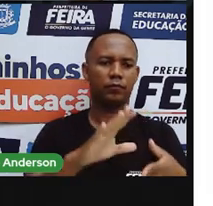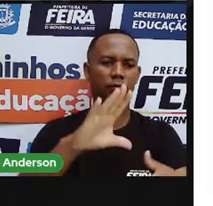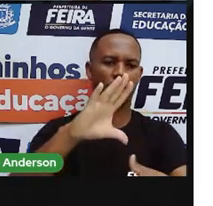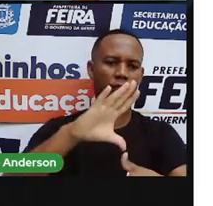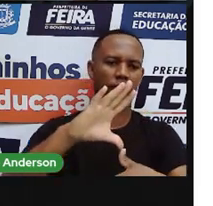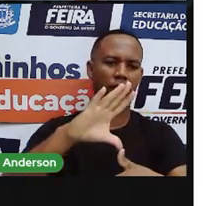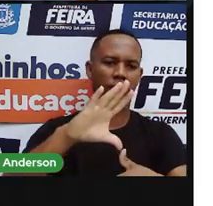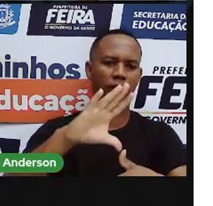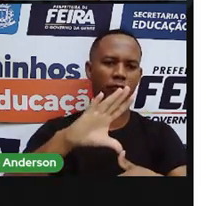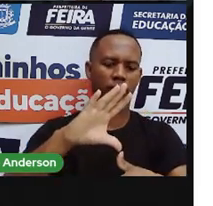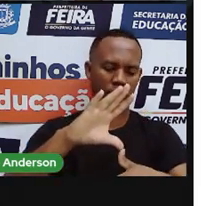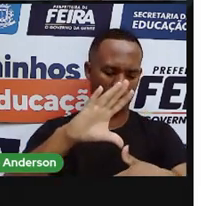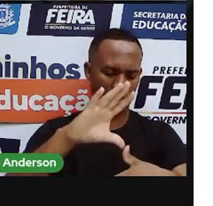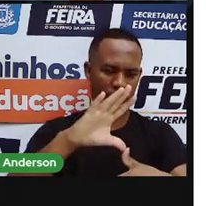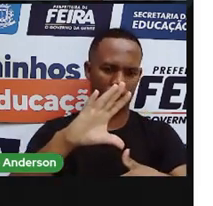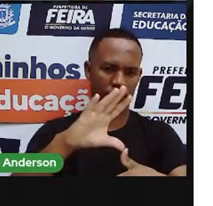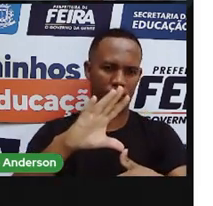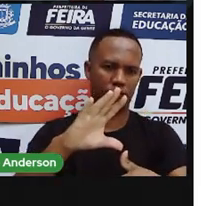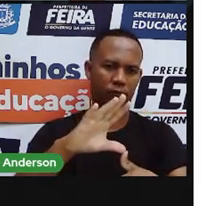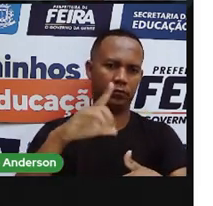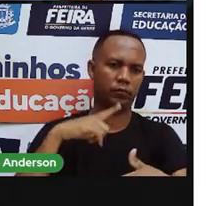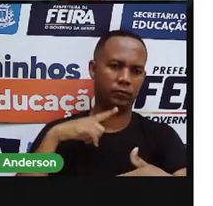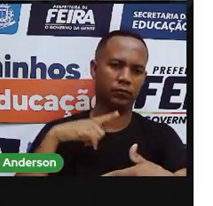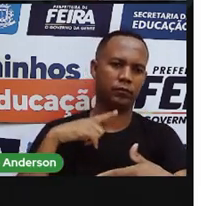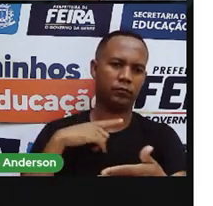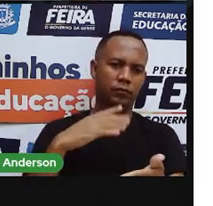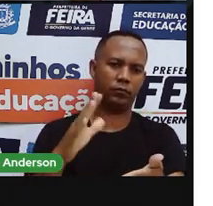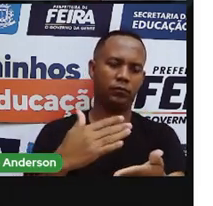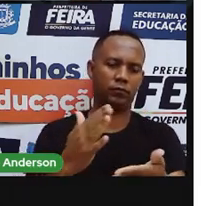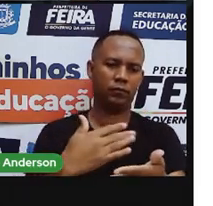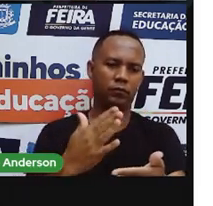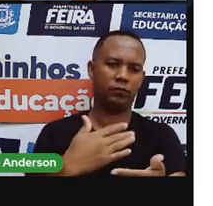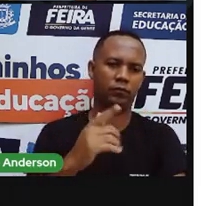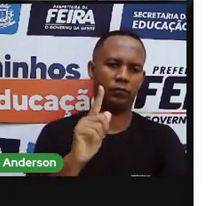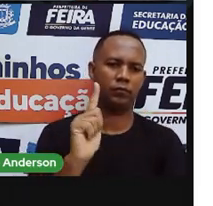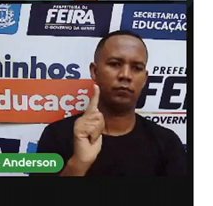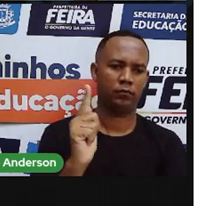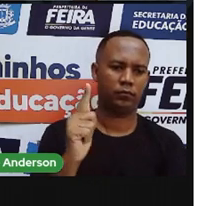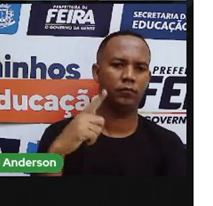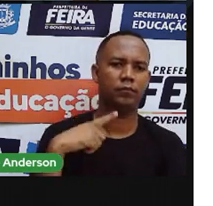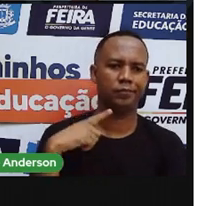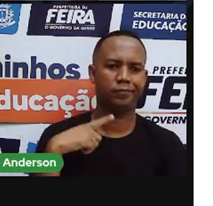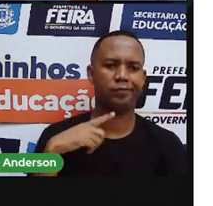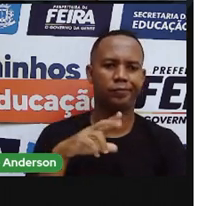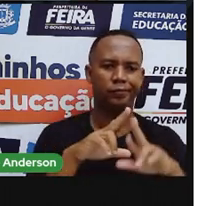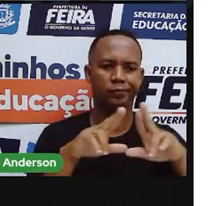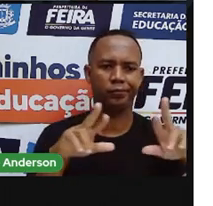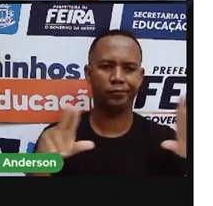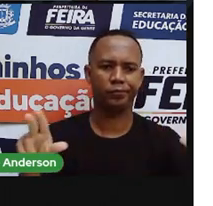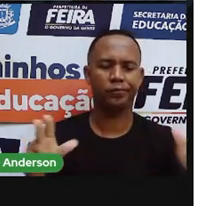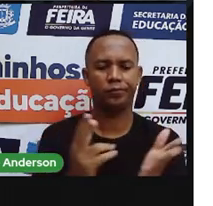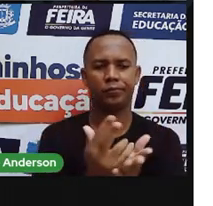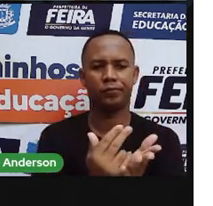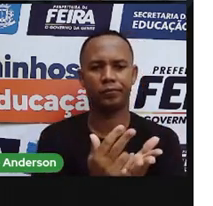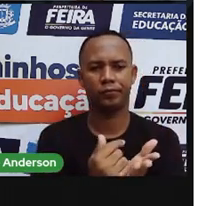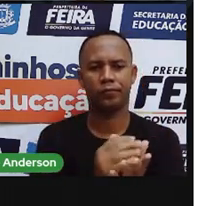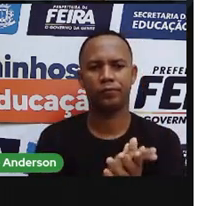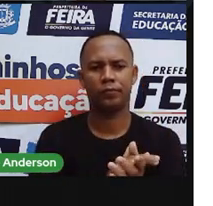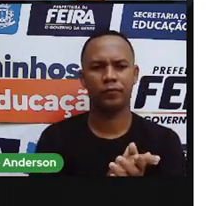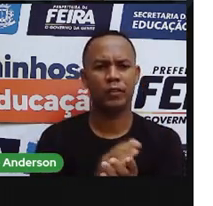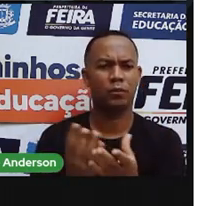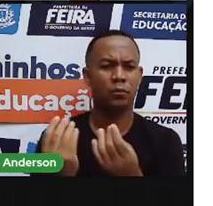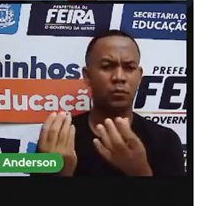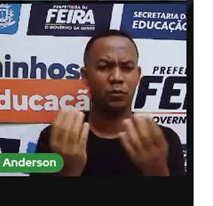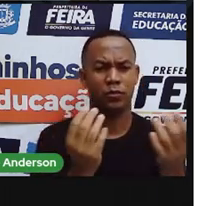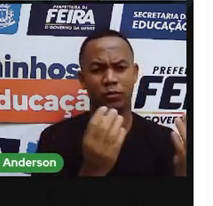né? Que nos livros de geografia de vocês aí, provavelmente, tem várias imagens dessas. Então, existem